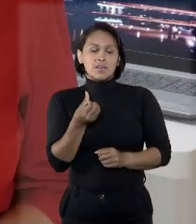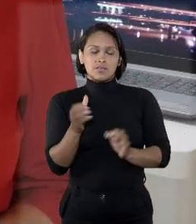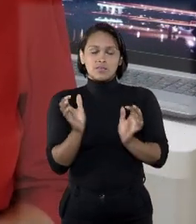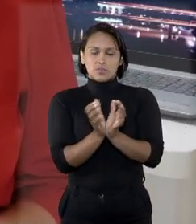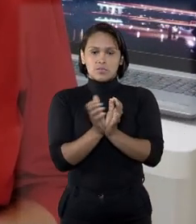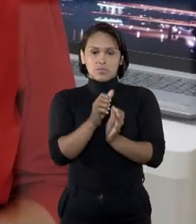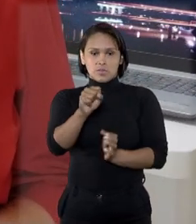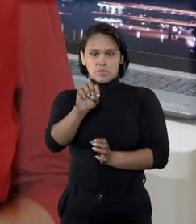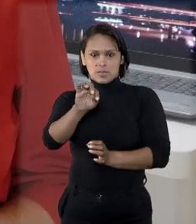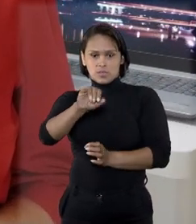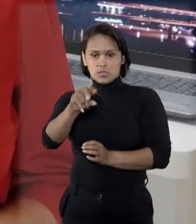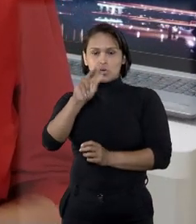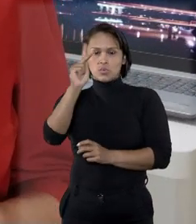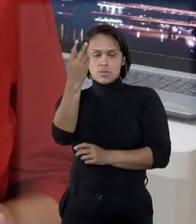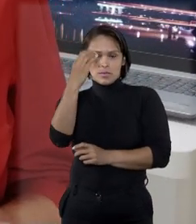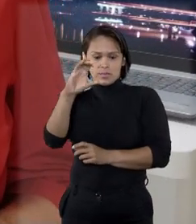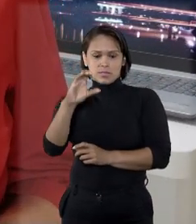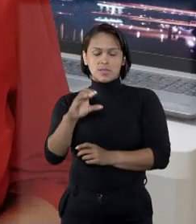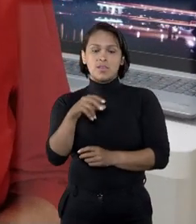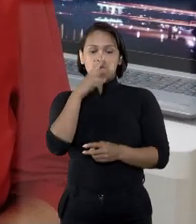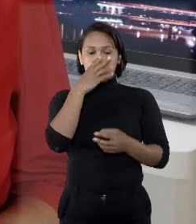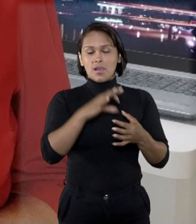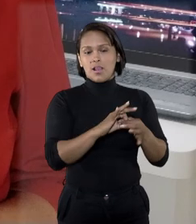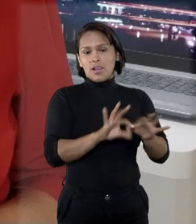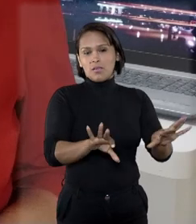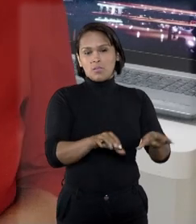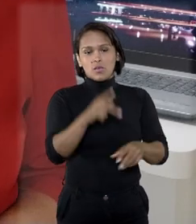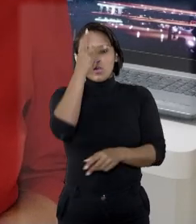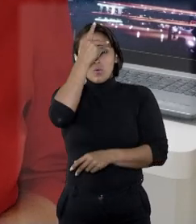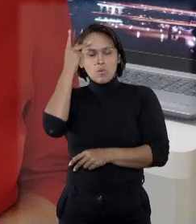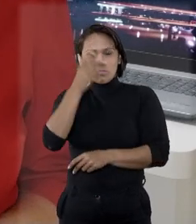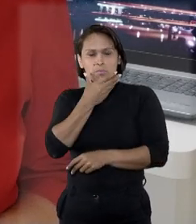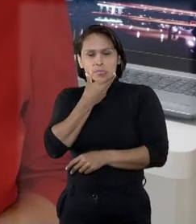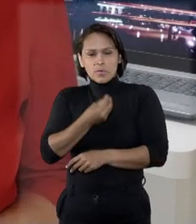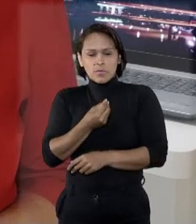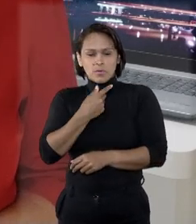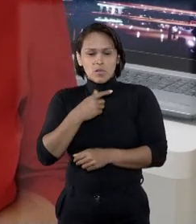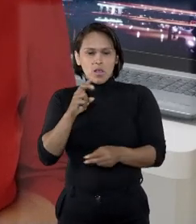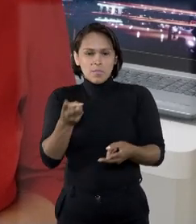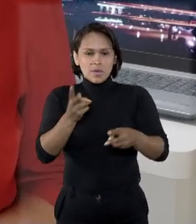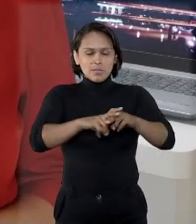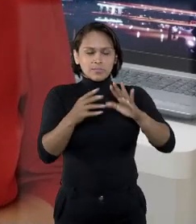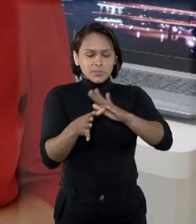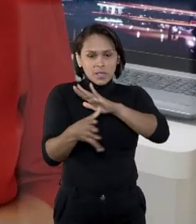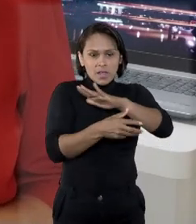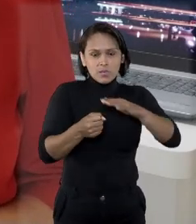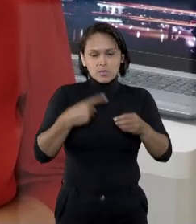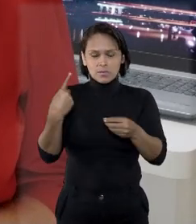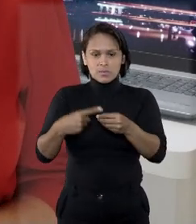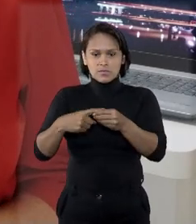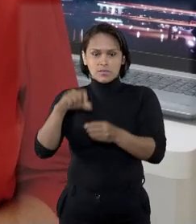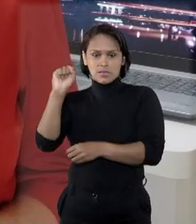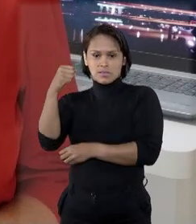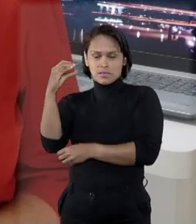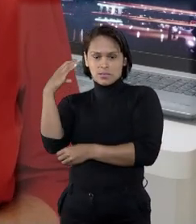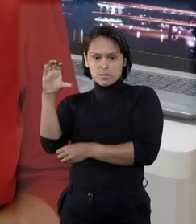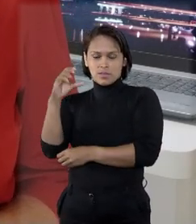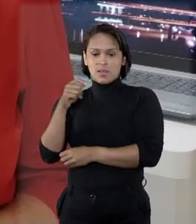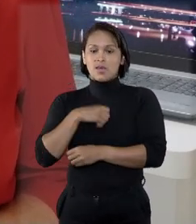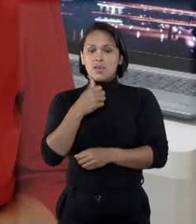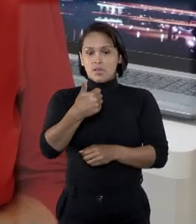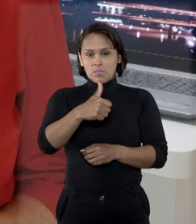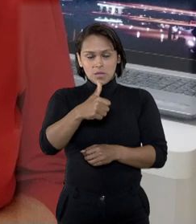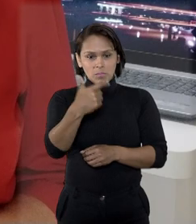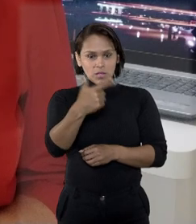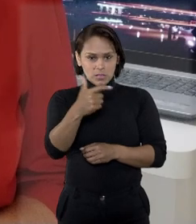do STJ concedeu habeas corpus e absolveu um homem condenado por participação em assalto em Santa Catarina. Em primeira e